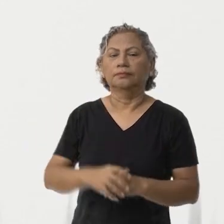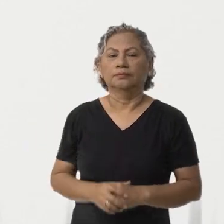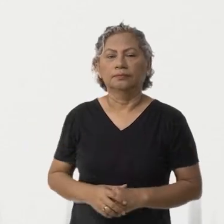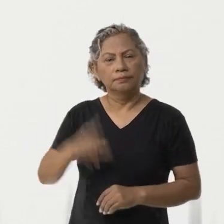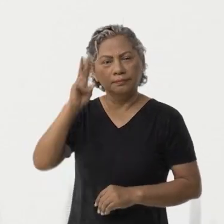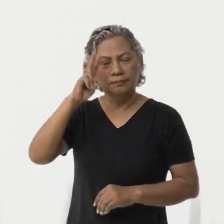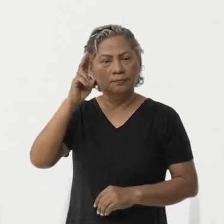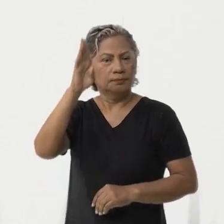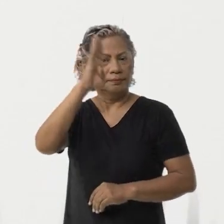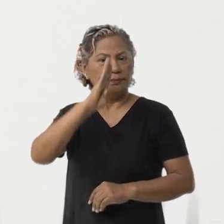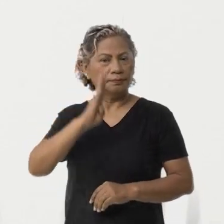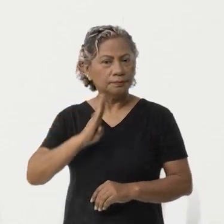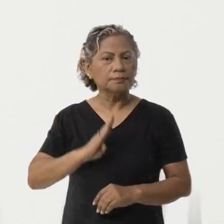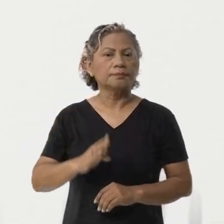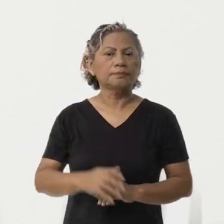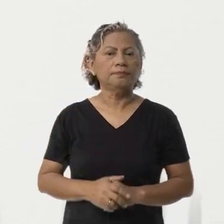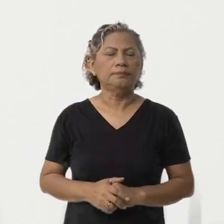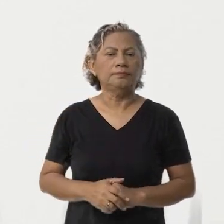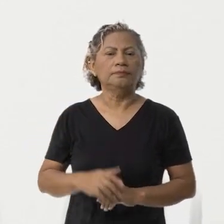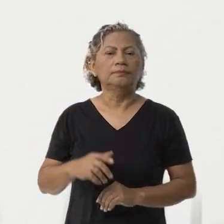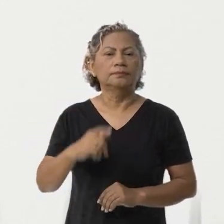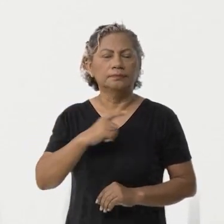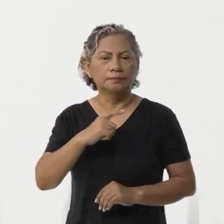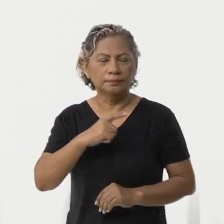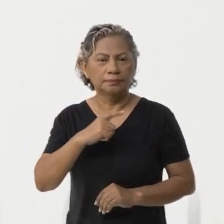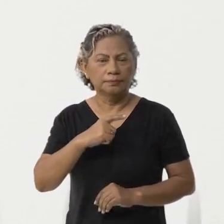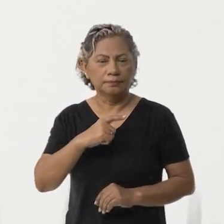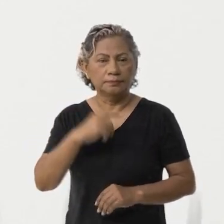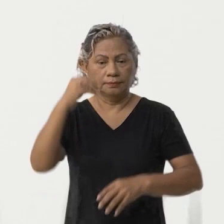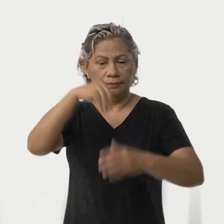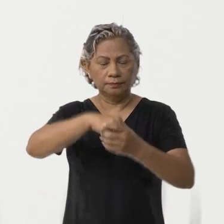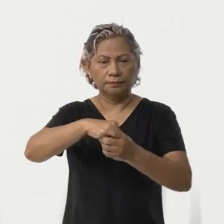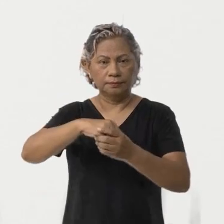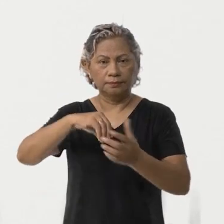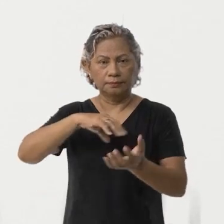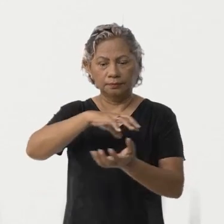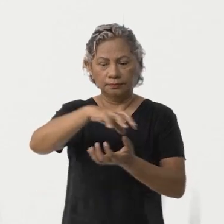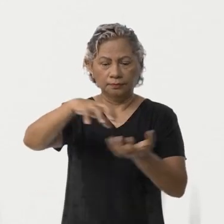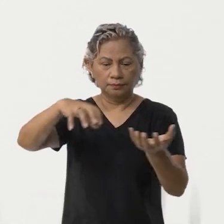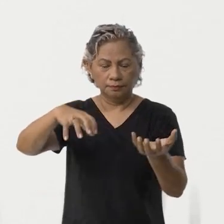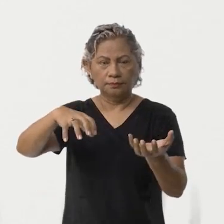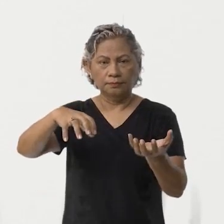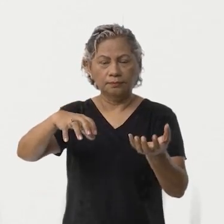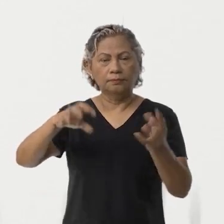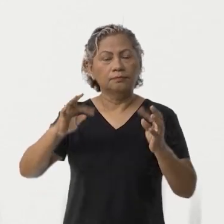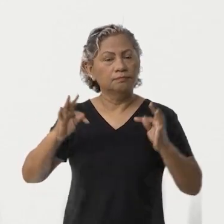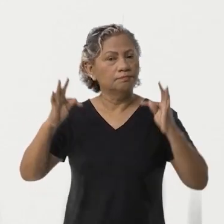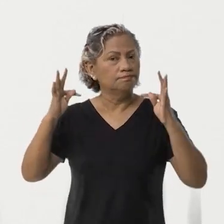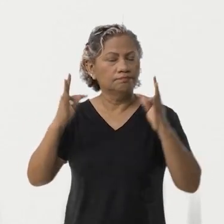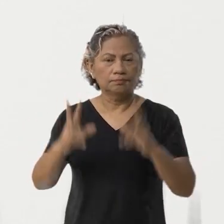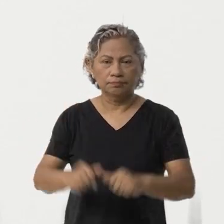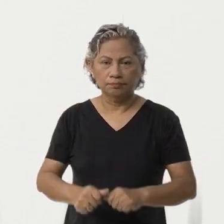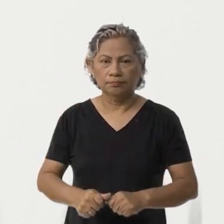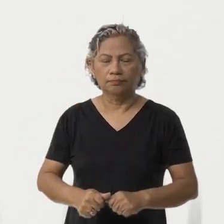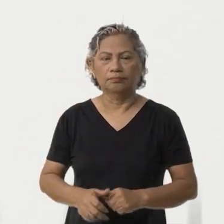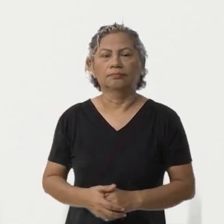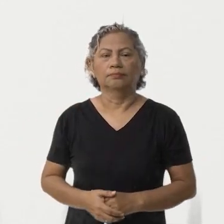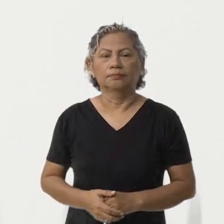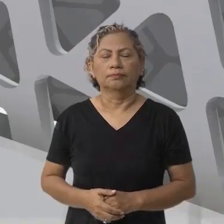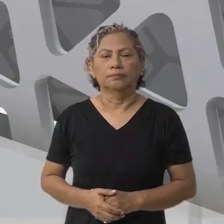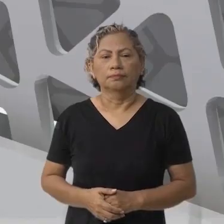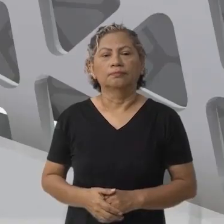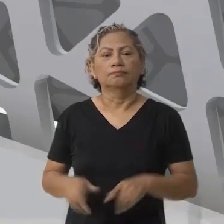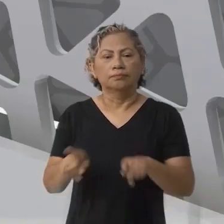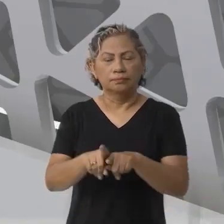lembra, falou em Brasil, o Brasil está no hemisfério oriental totalmente, no